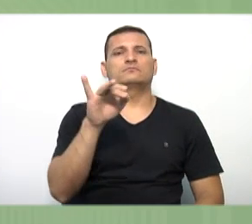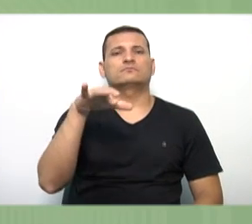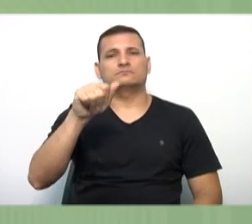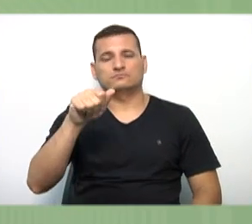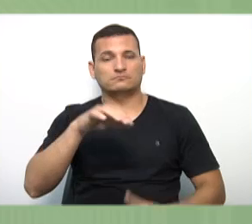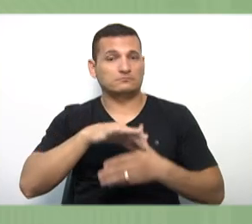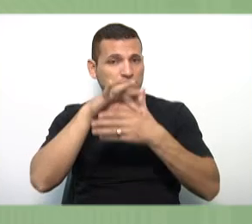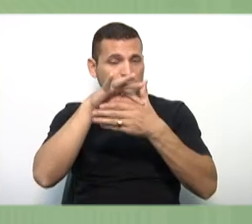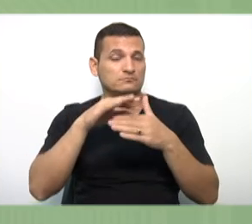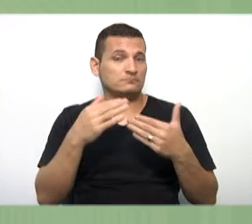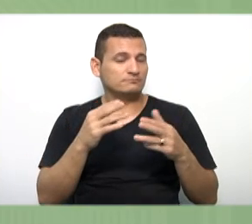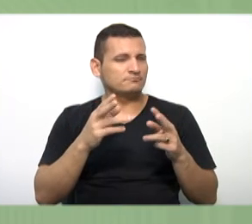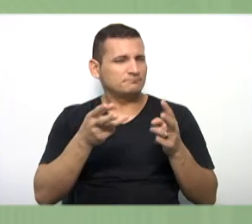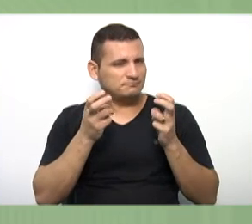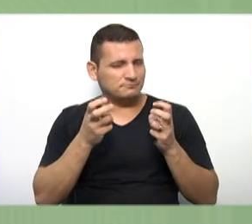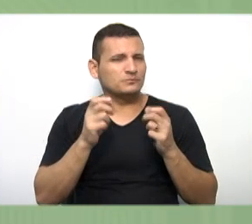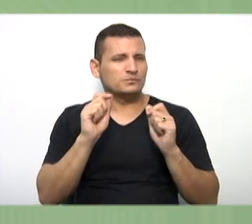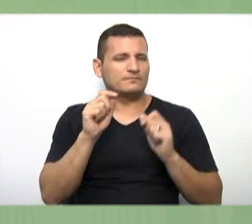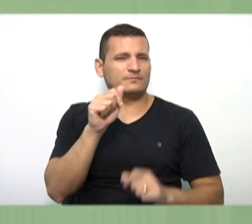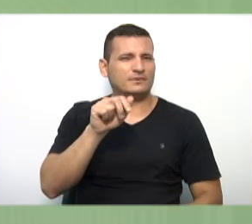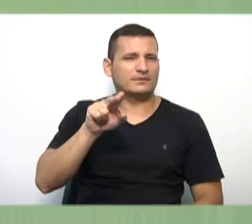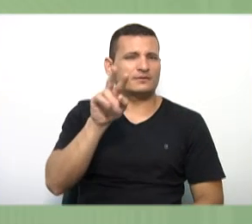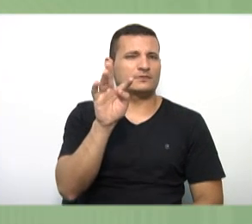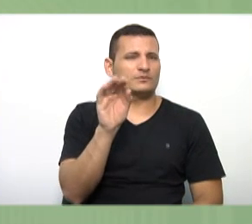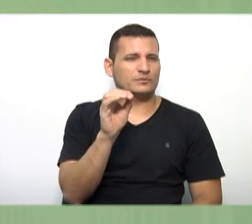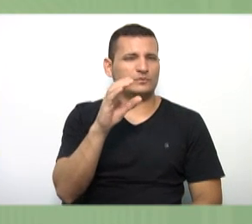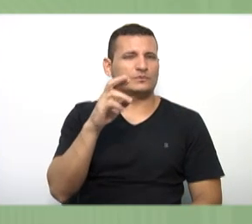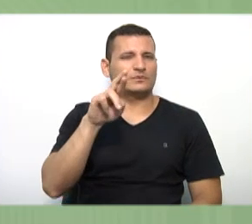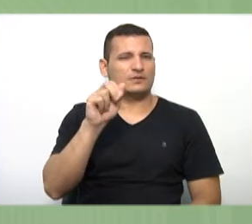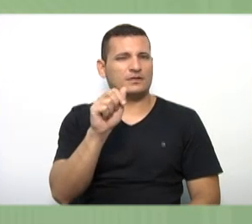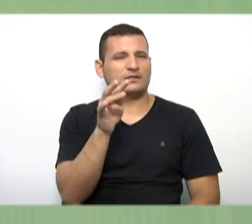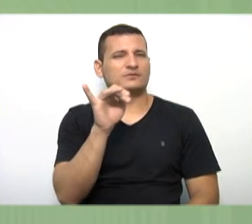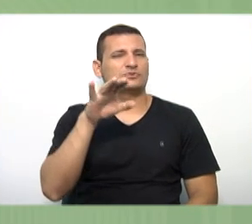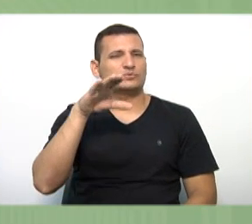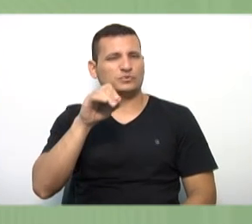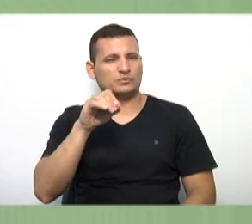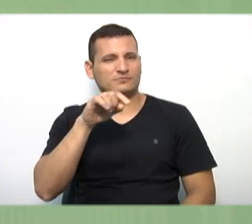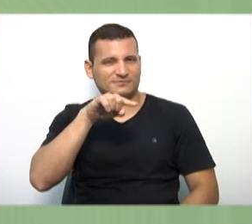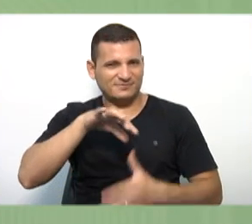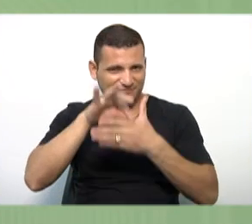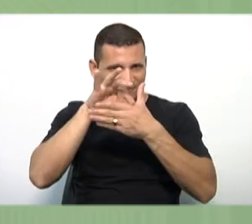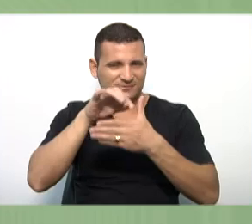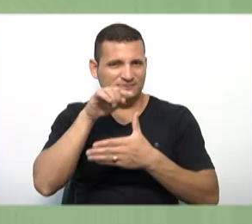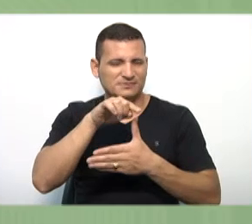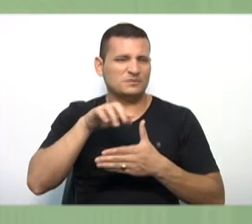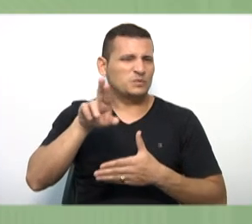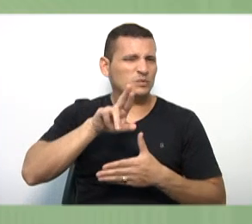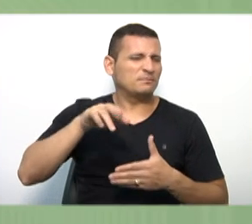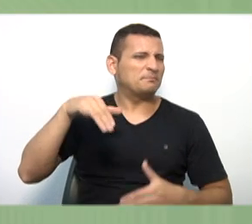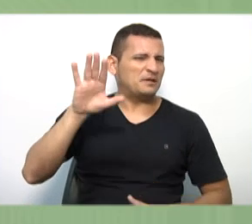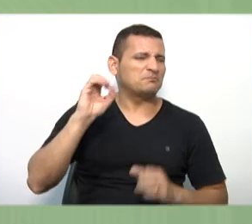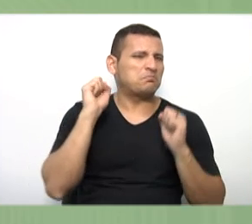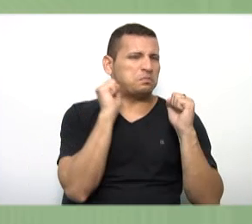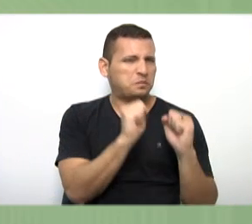pode perceber que o líder autocrático, ele usa só mais o poder, e já o líder